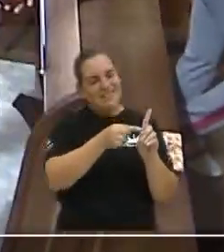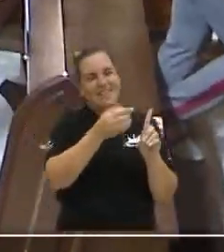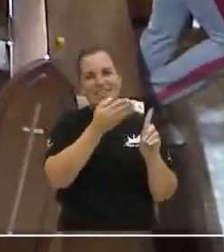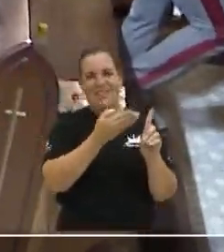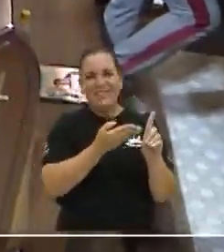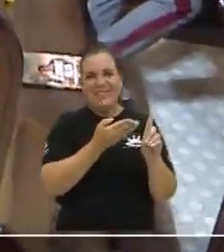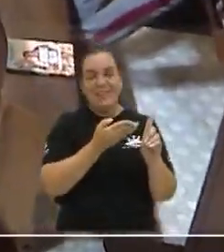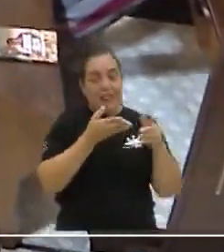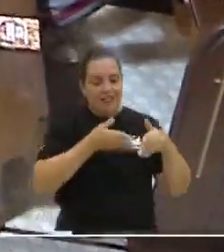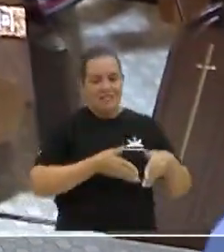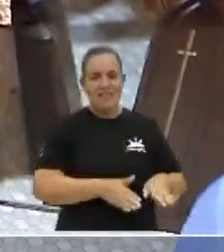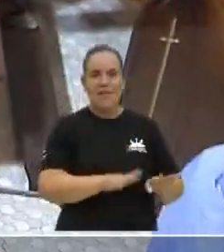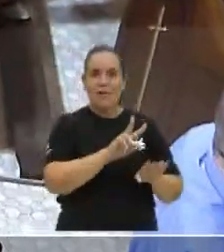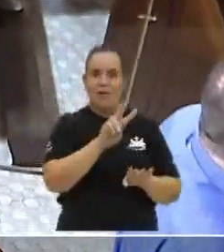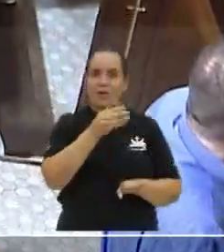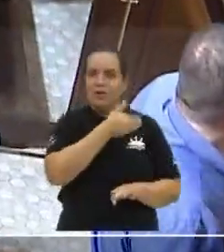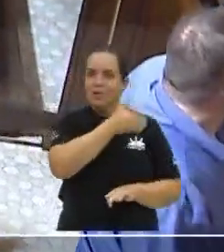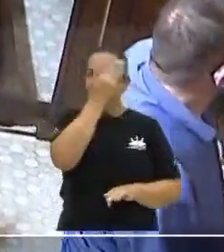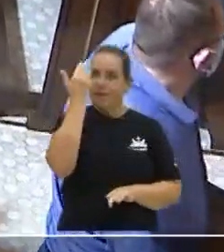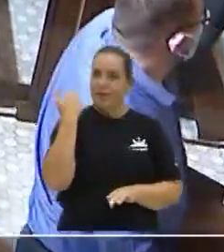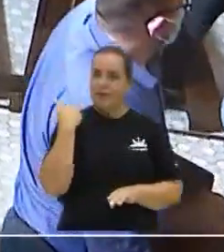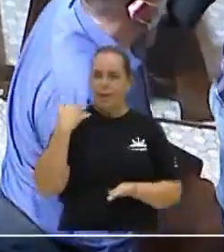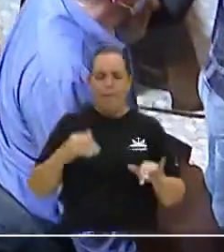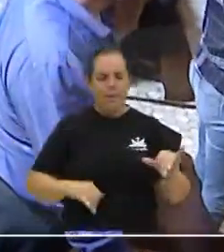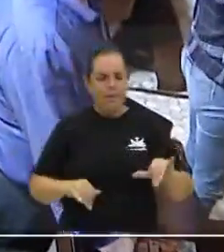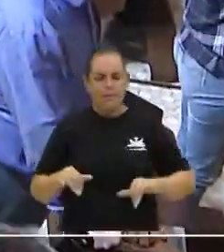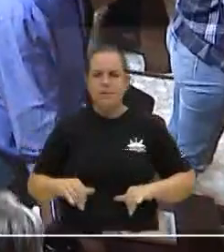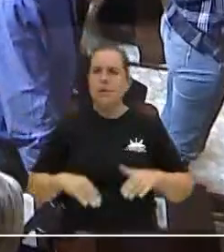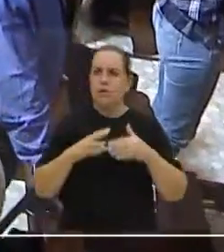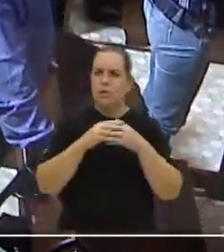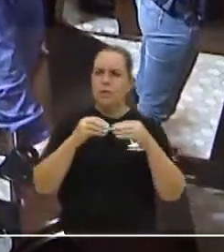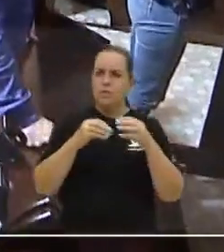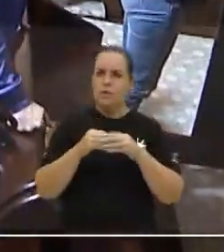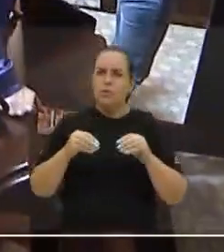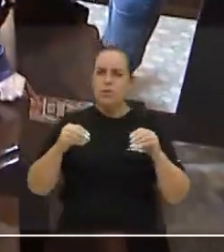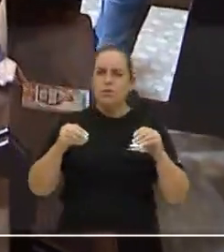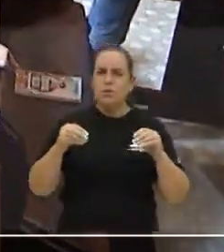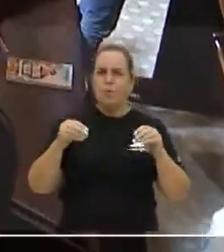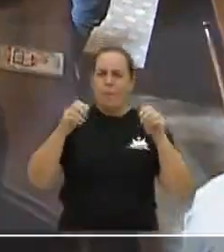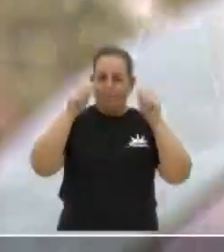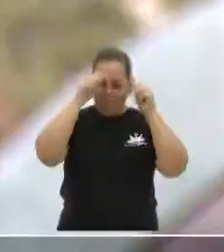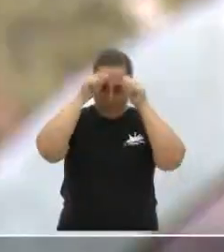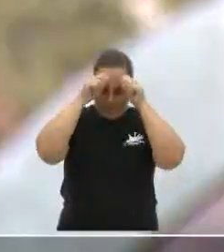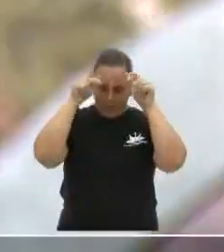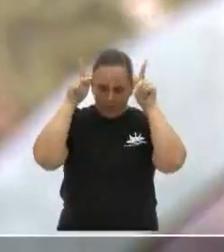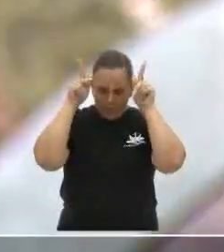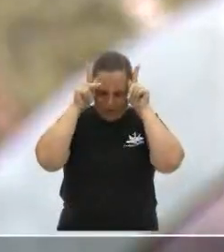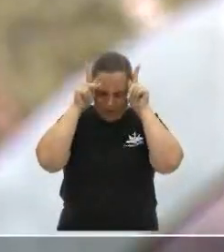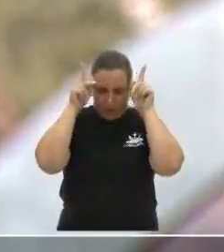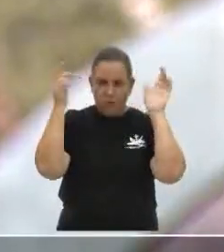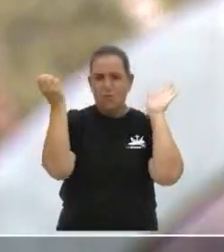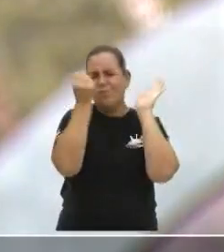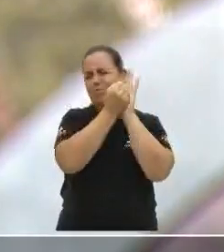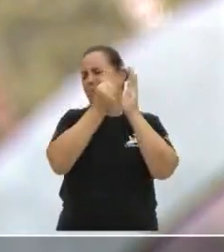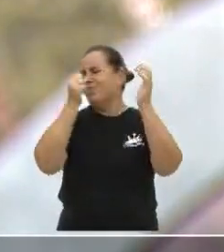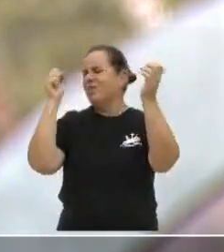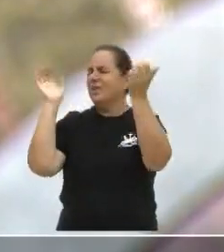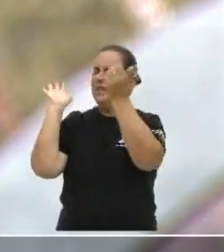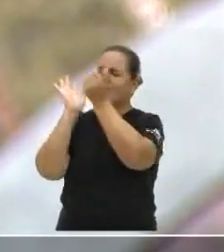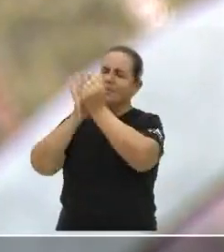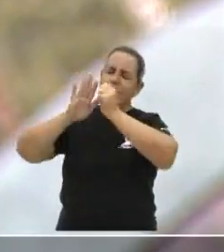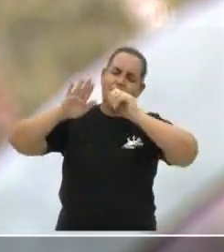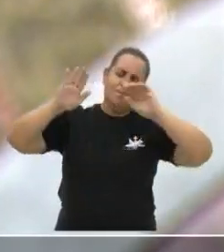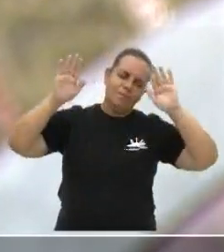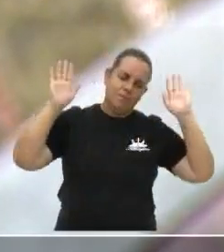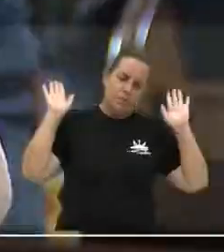Santo, nasceu da Virgem Maria, padeceu sob Pôncio Pilatos, foi crucificado,